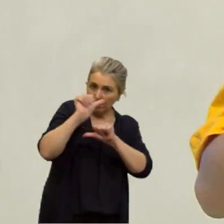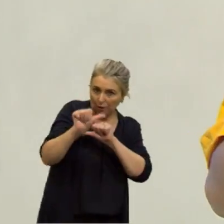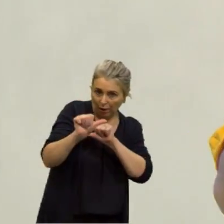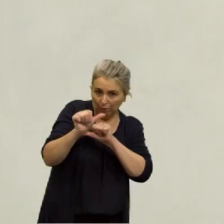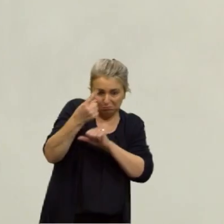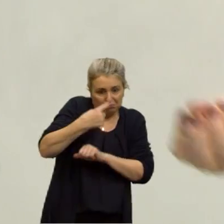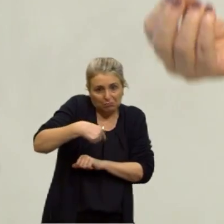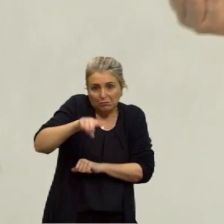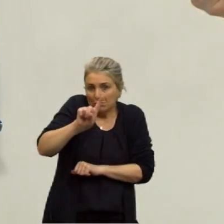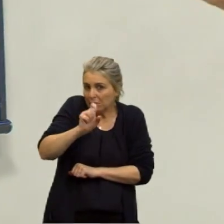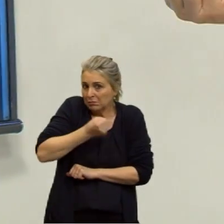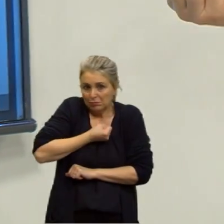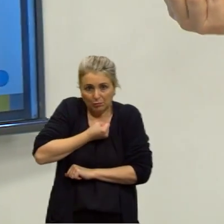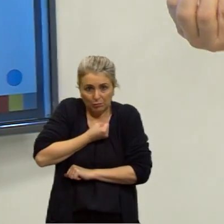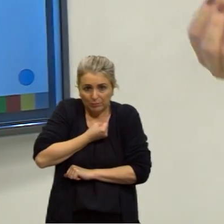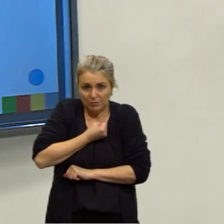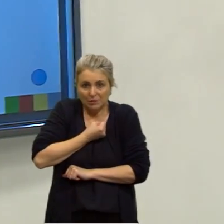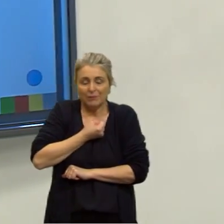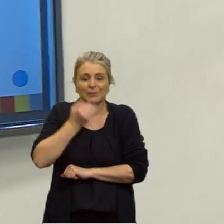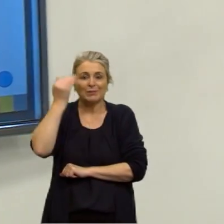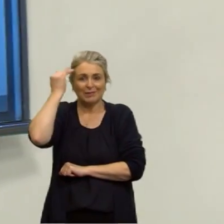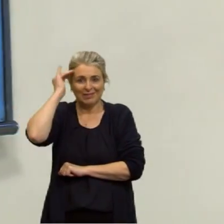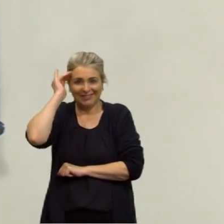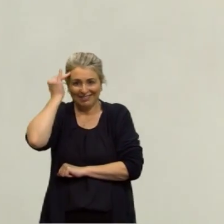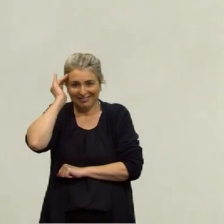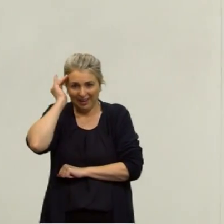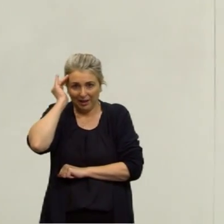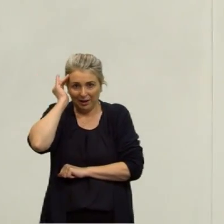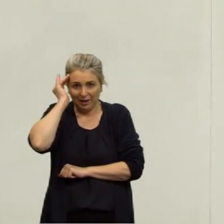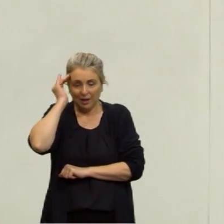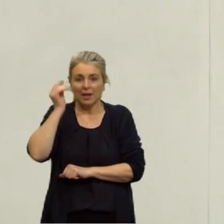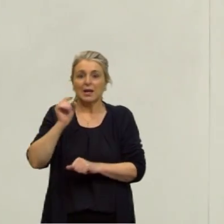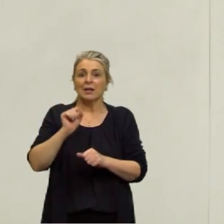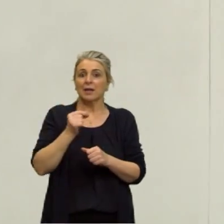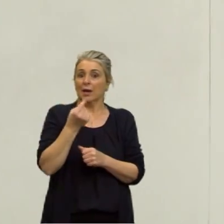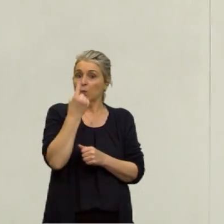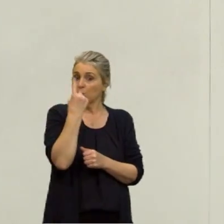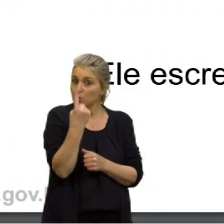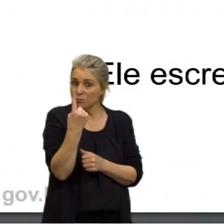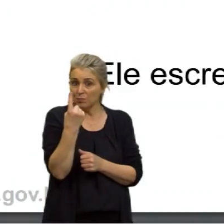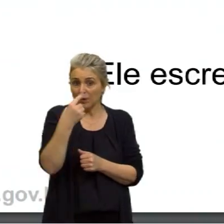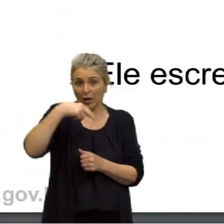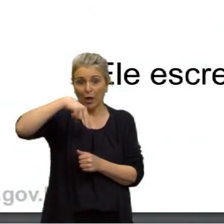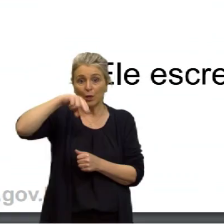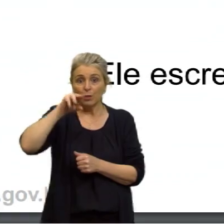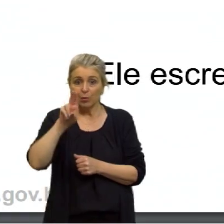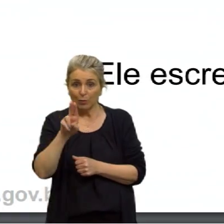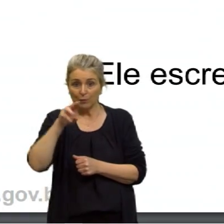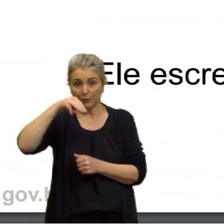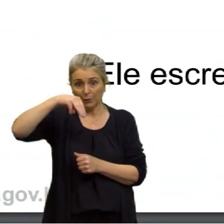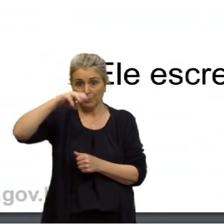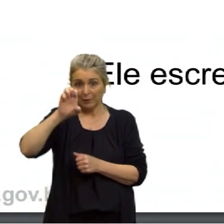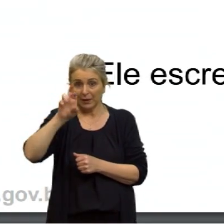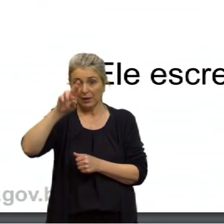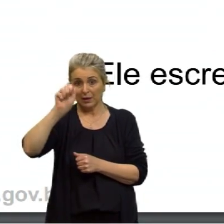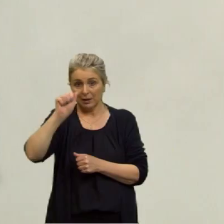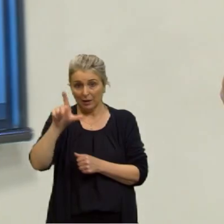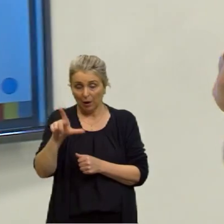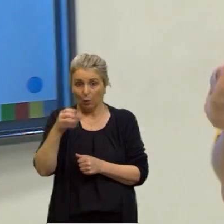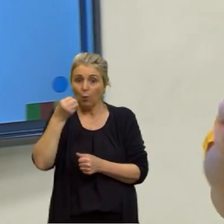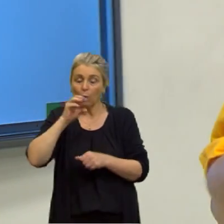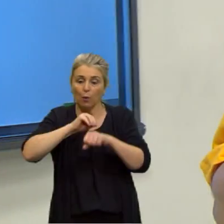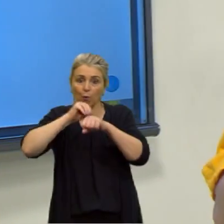outros numerais vocês vão ter certeza assim que tá ali é um numeral ou se ele é de fato um artigo